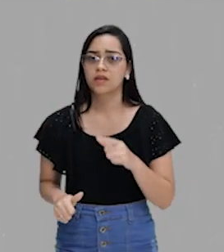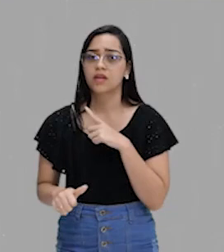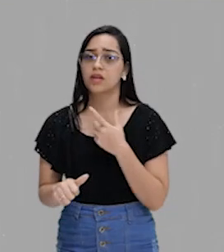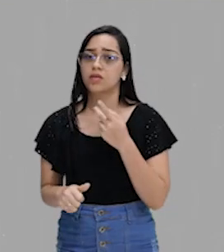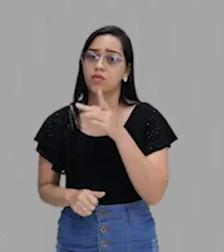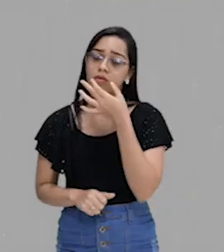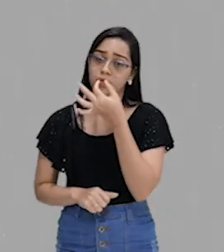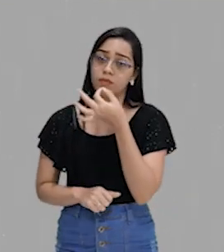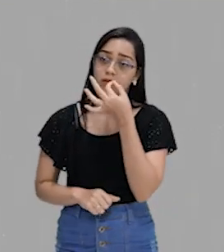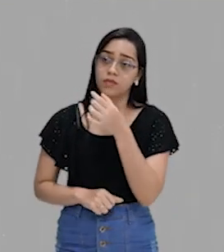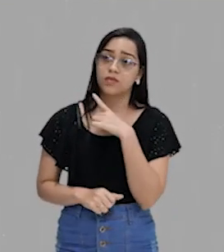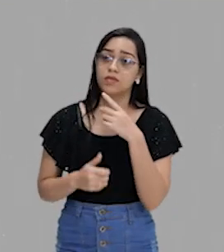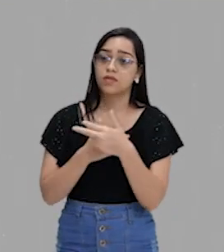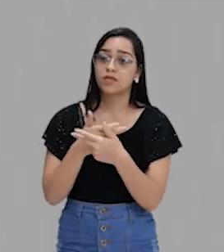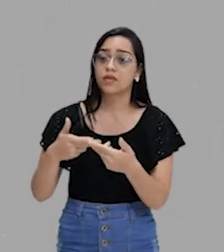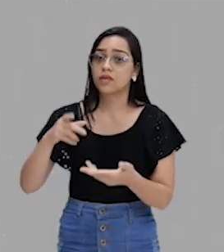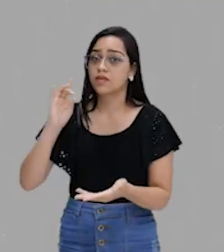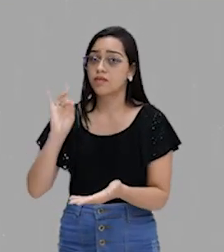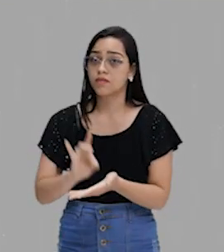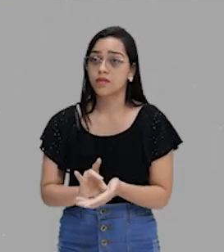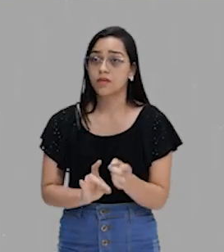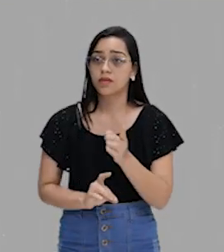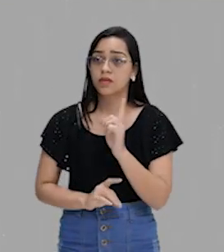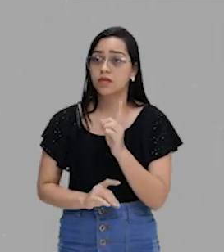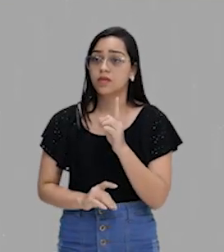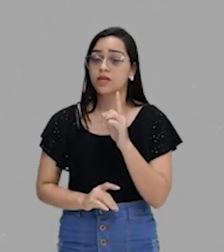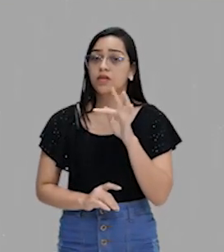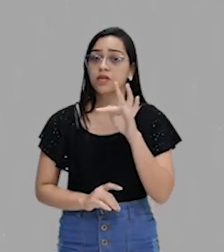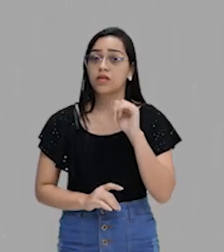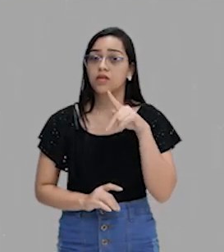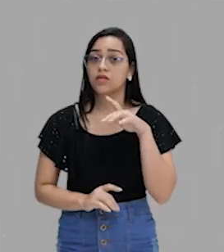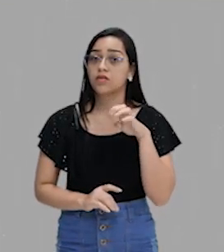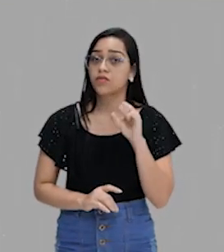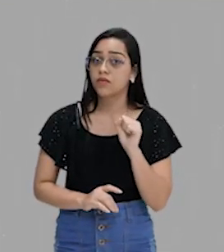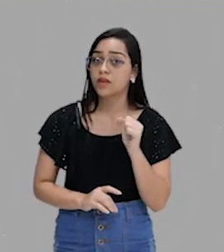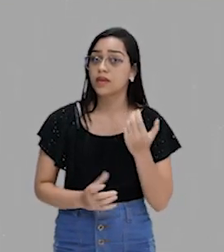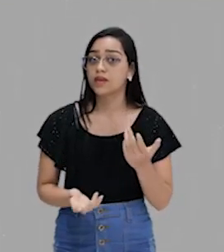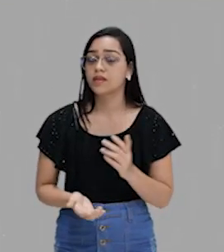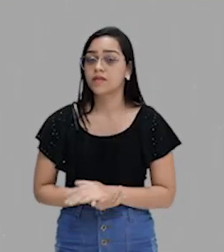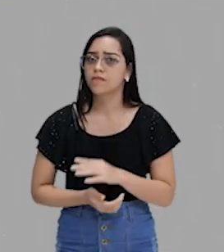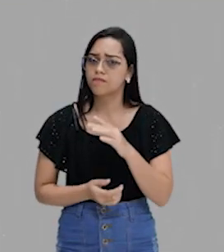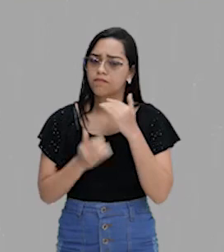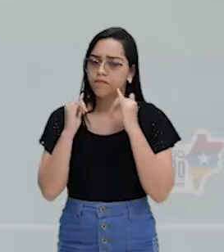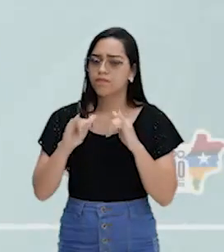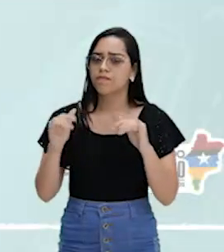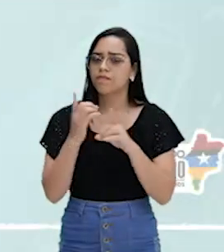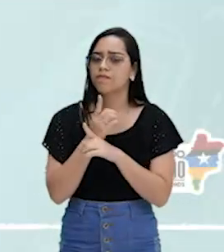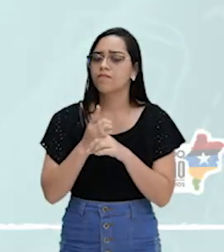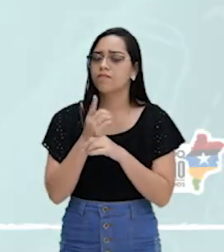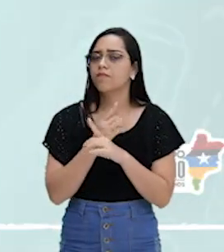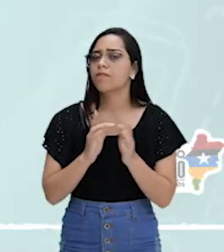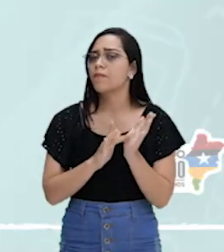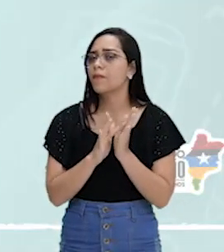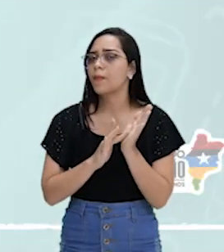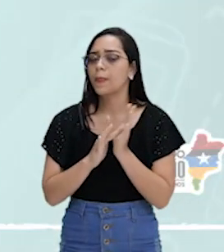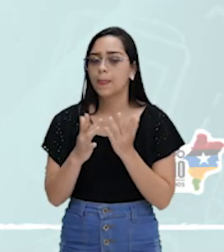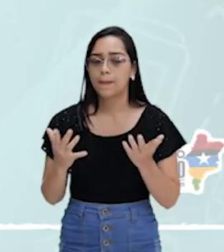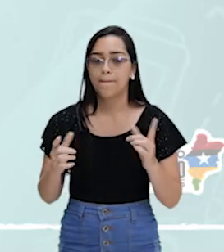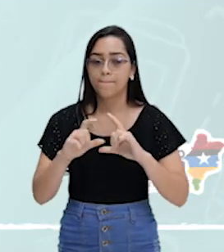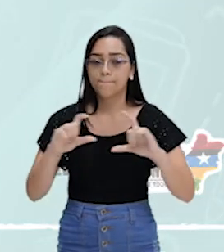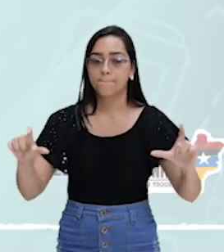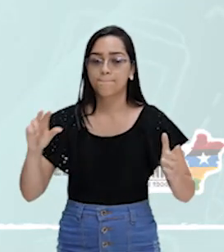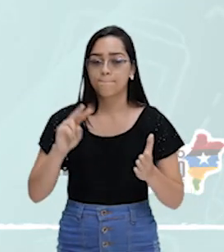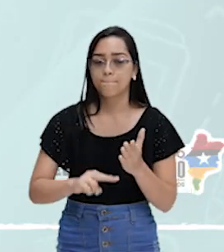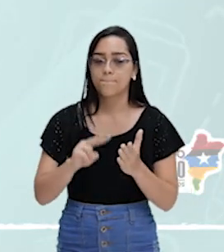sua opinião a partir de fatos e não de fakes. Mais ainda, ó, as condições de produção de